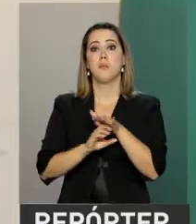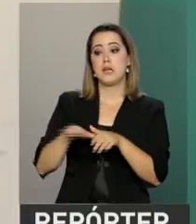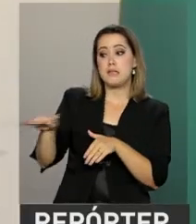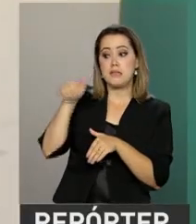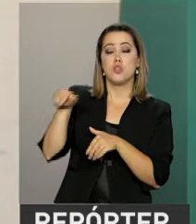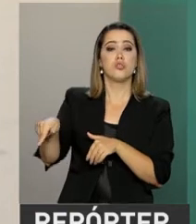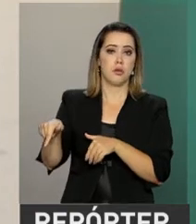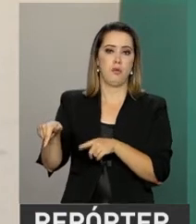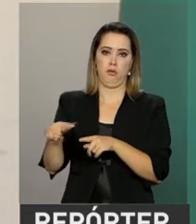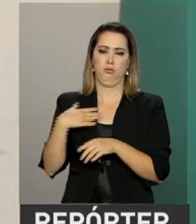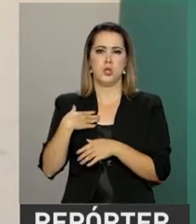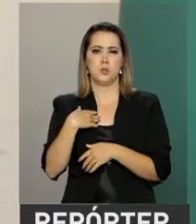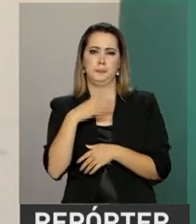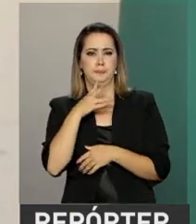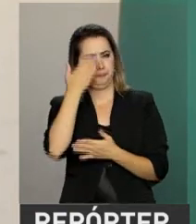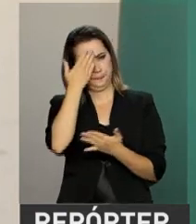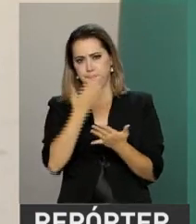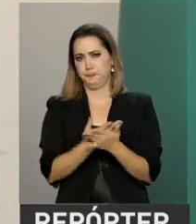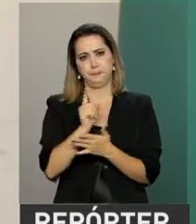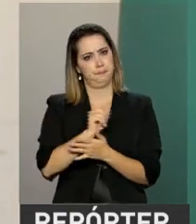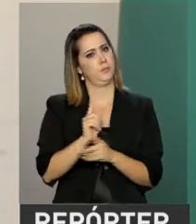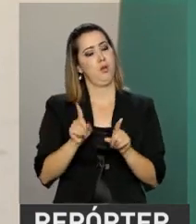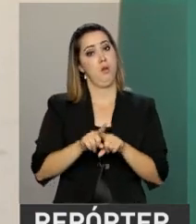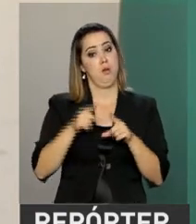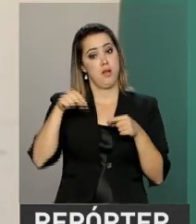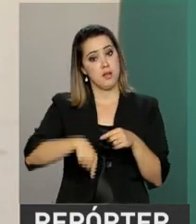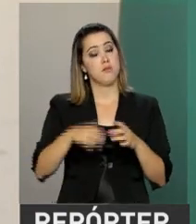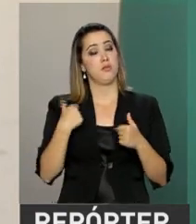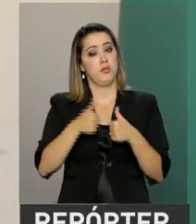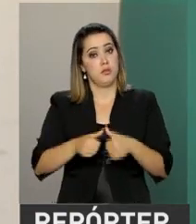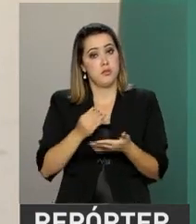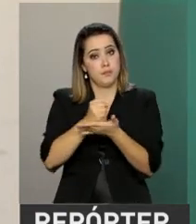E é isso que a gente orienta, desconfie. O núcleo está aqui à disposição da sociedade.